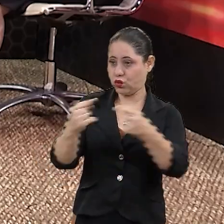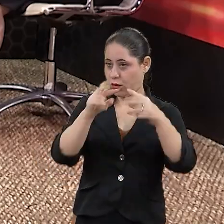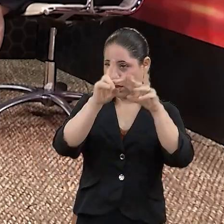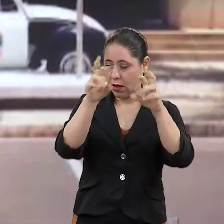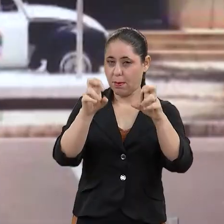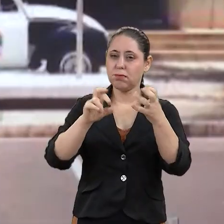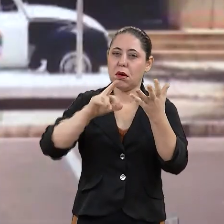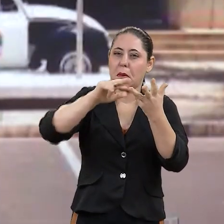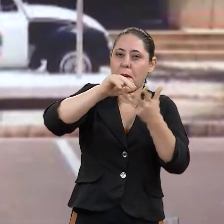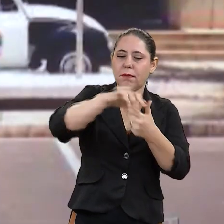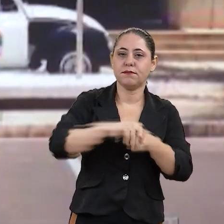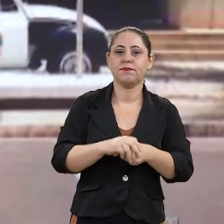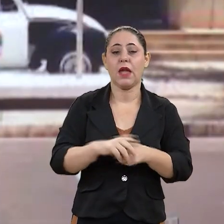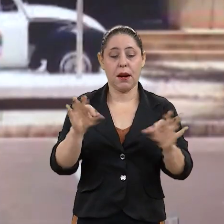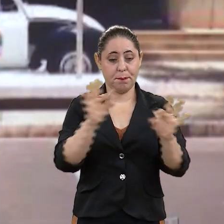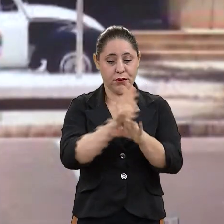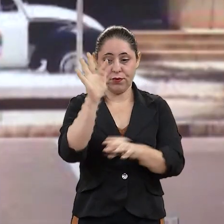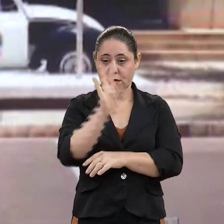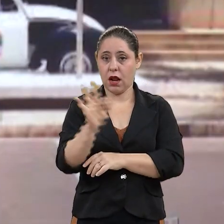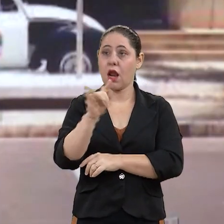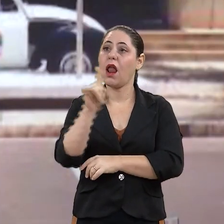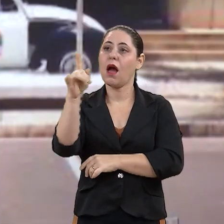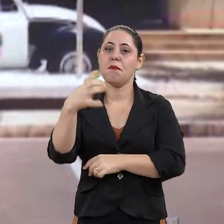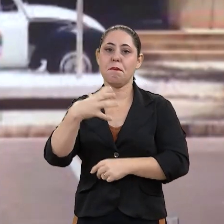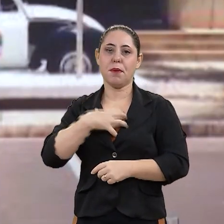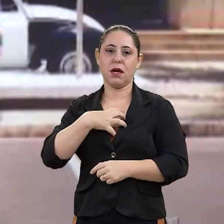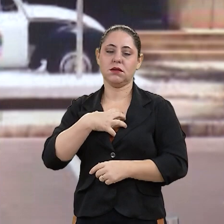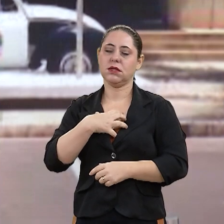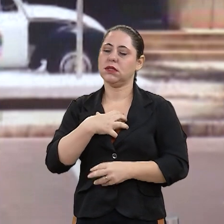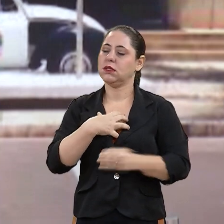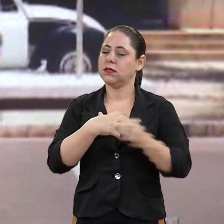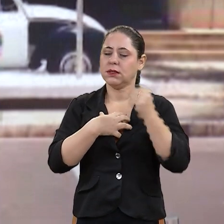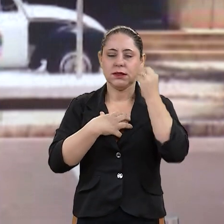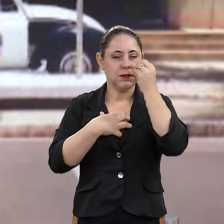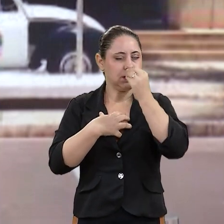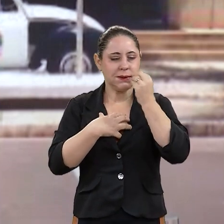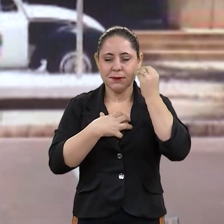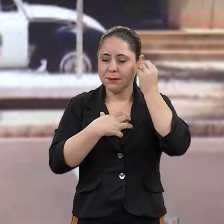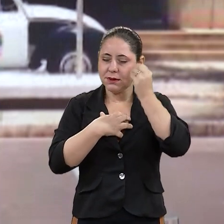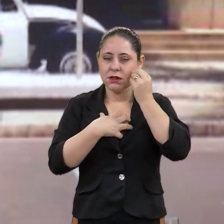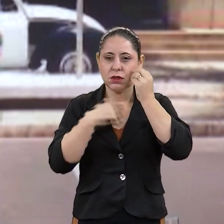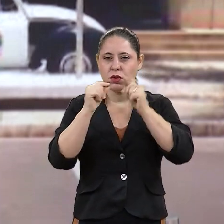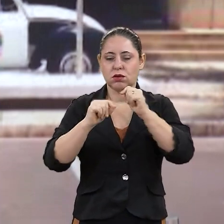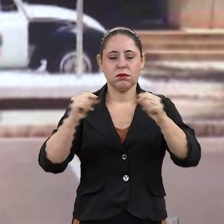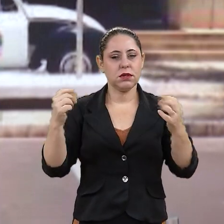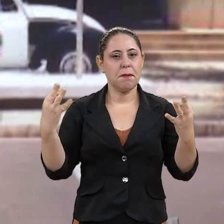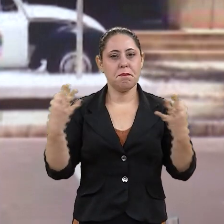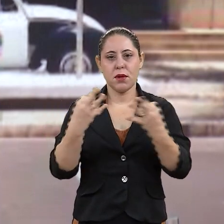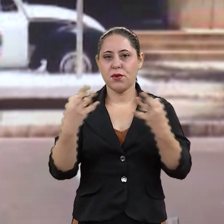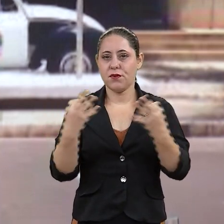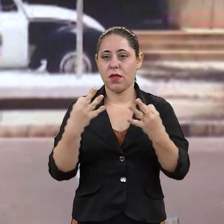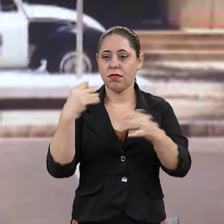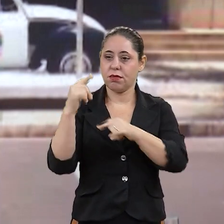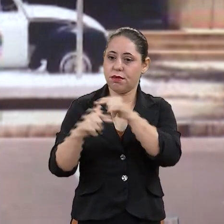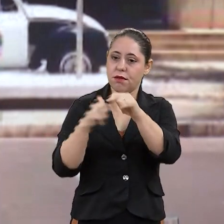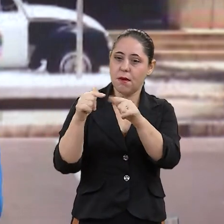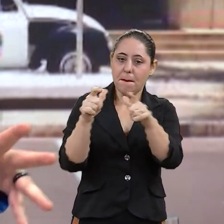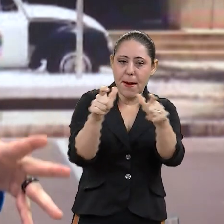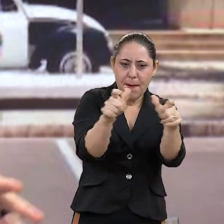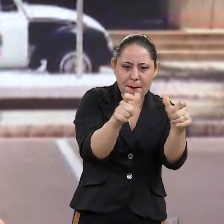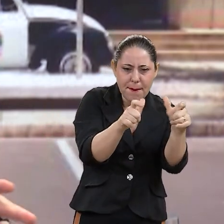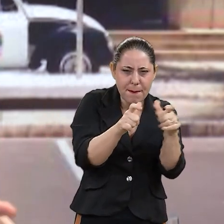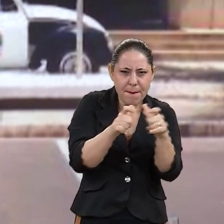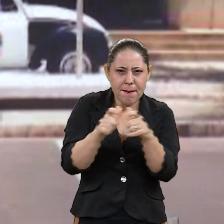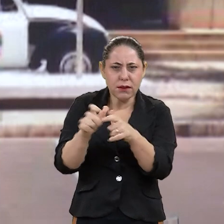E depois que eu acabo a faculdade, eu vou para a Bahia. E na Bahia eu tenho uma experiência também muito, muito grande lá, de trabalhar em